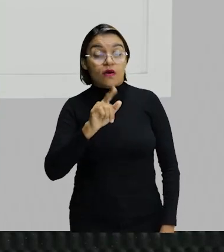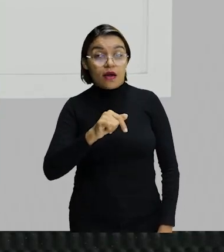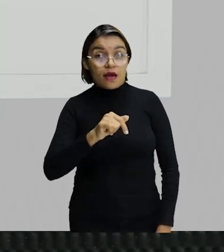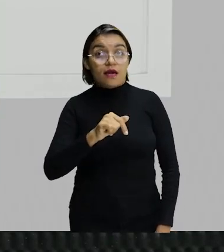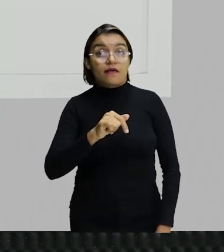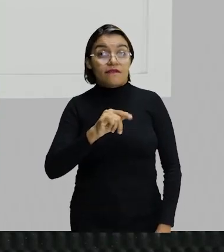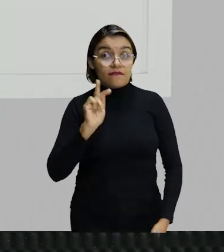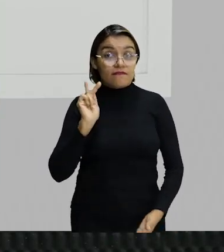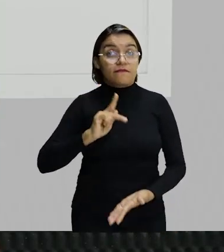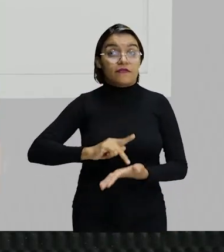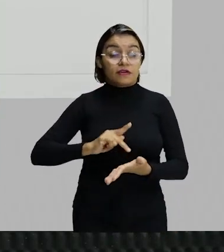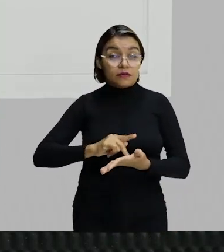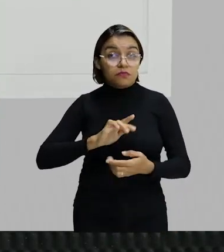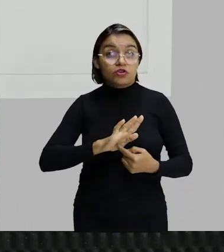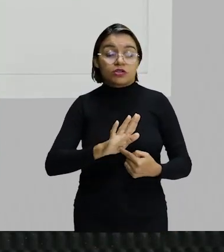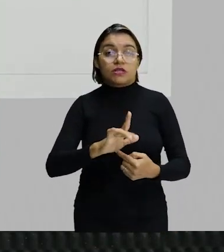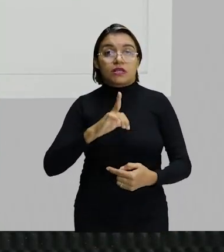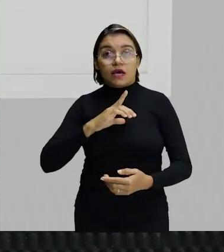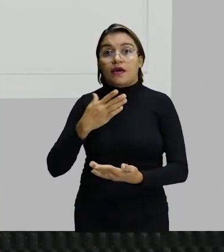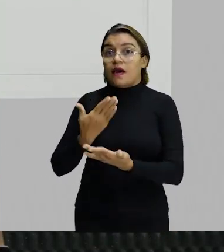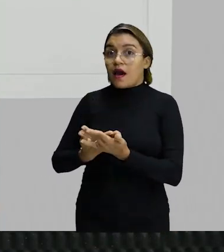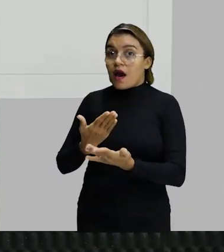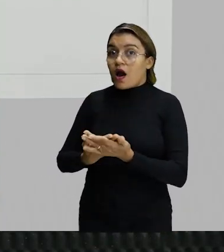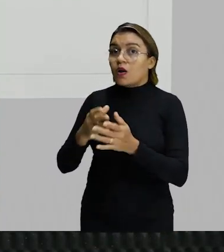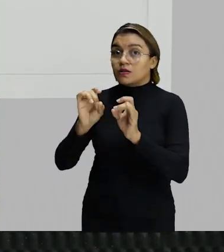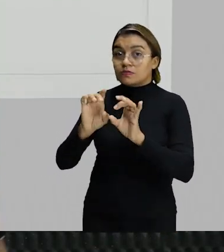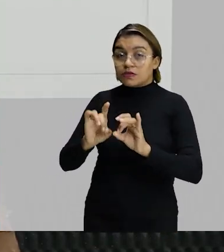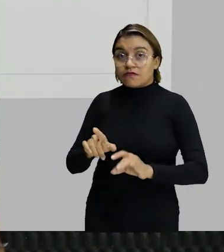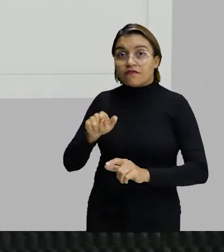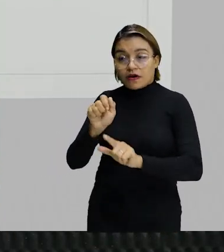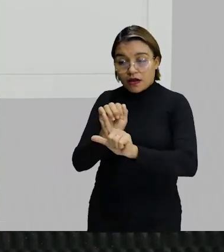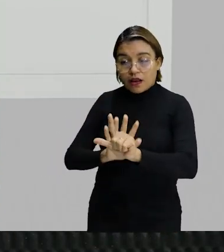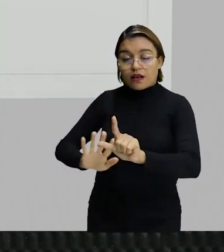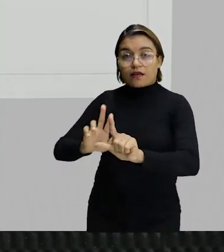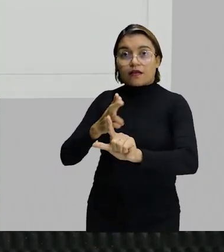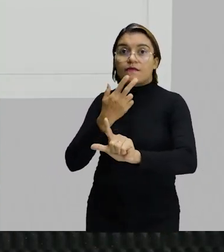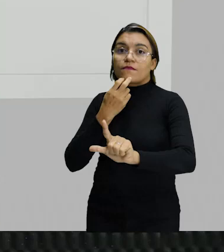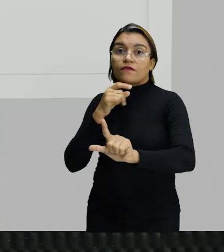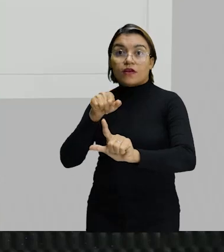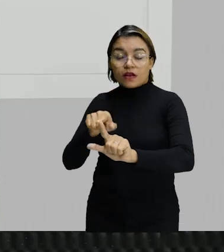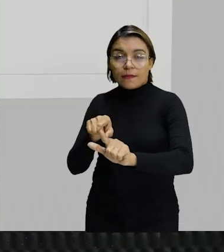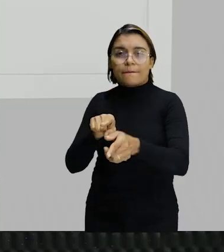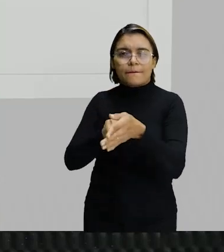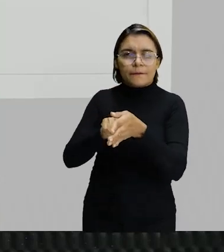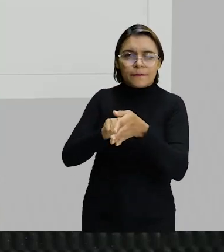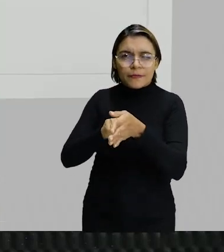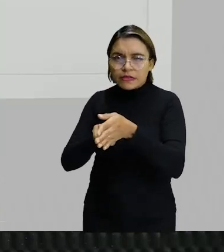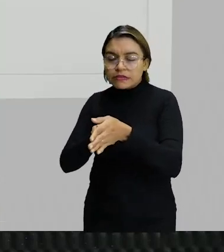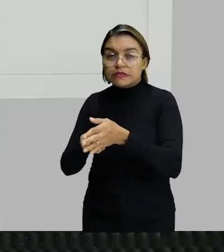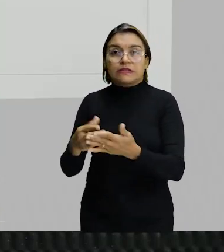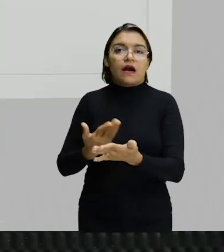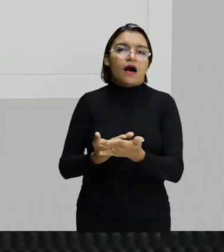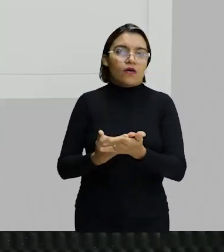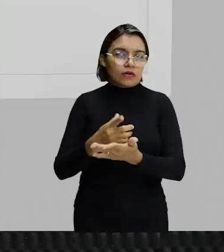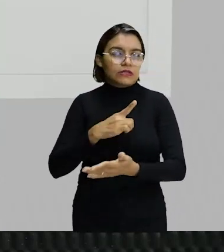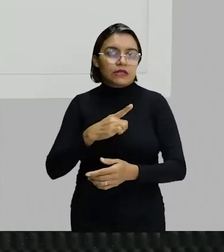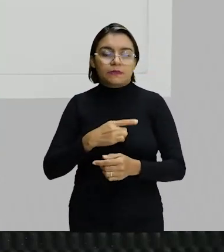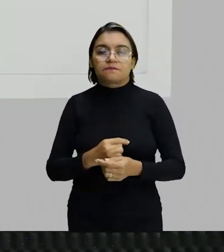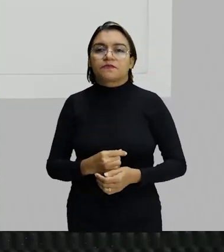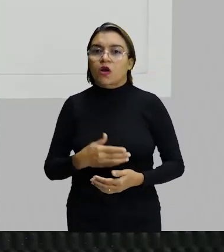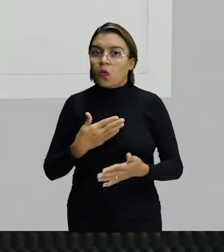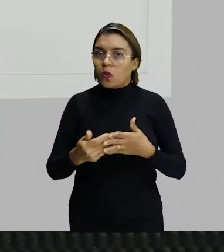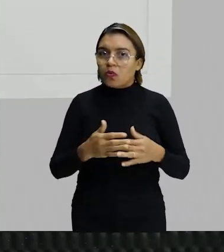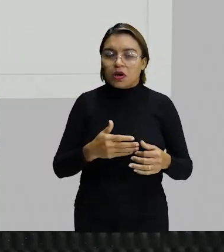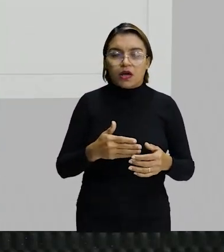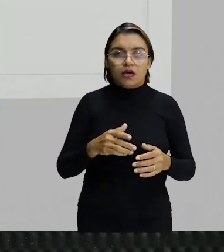aqui sobre isso. Dá lá um Gonçalves Dias, dá um Gonçalves Dias, dá um Gonçalves Dias e procura esta aula que nós temos, tá? Então não é qualquer